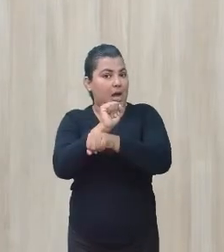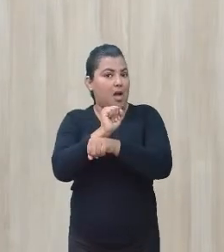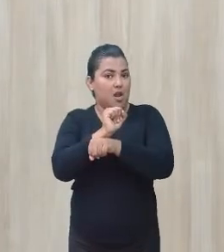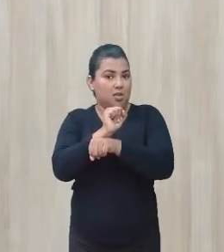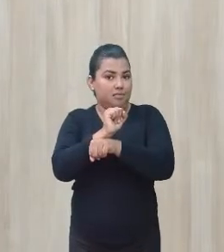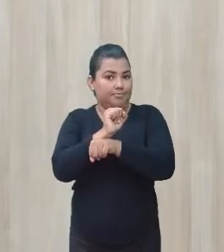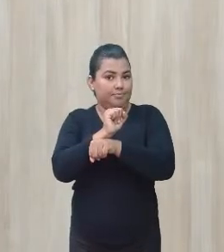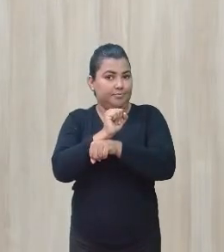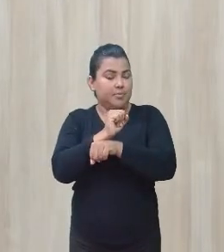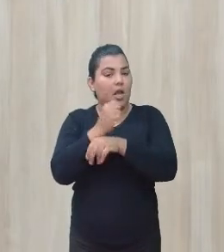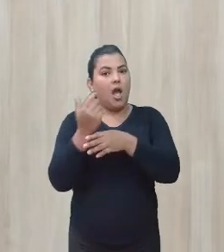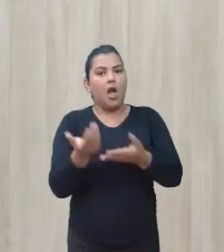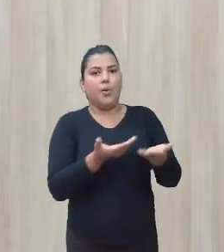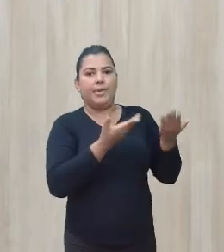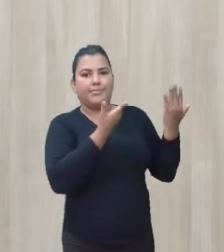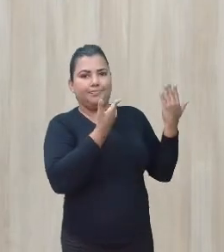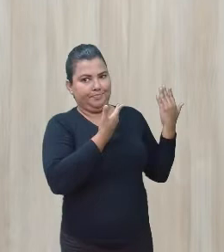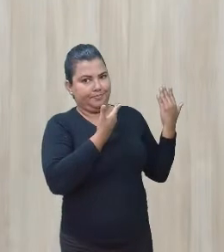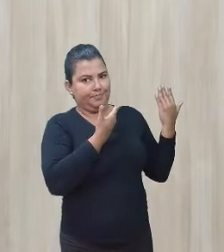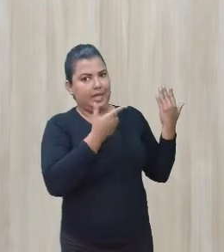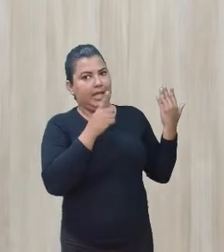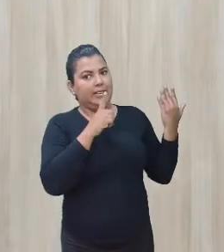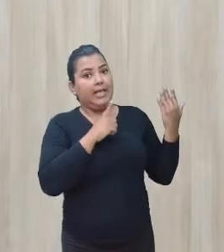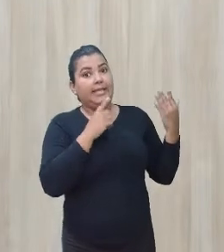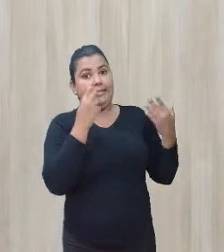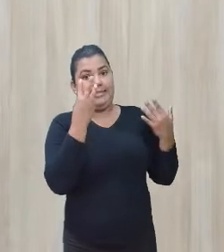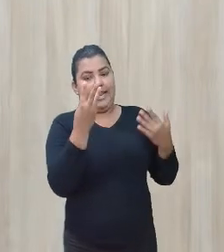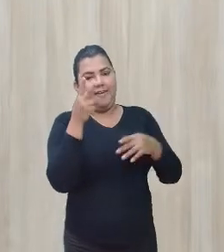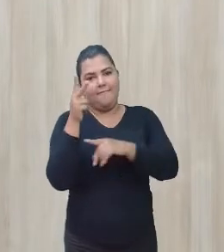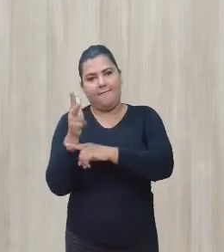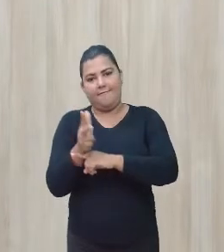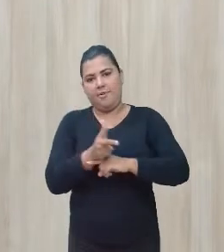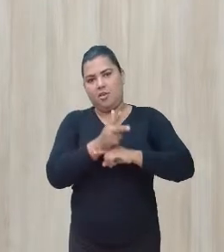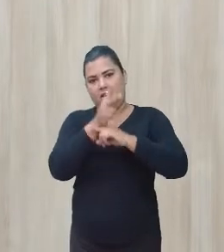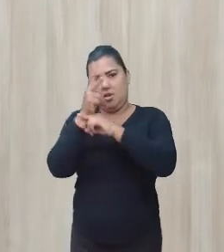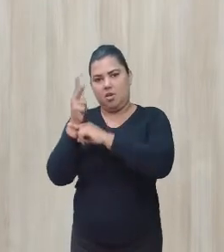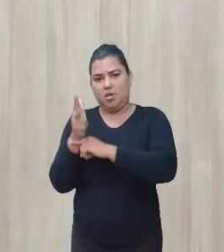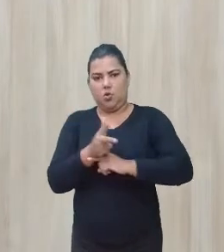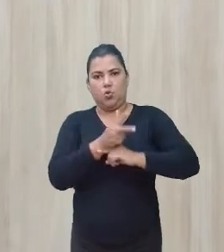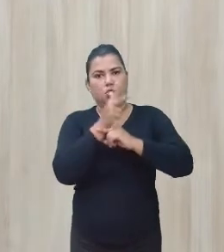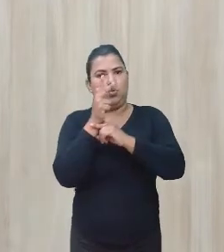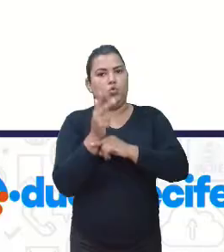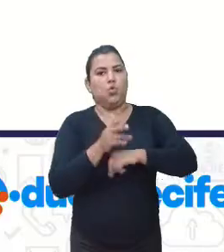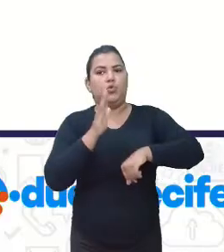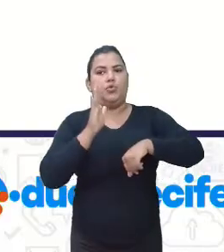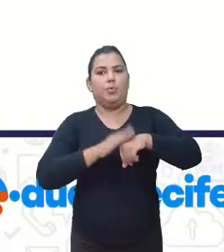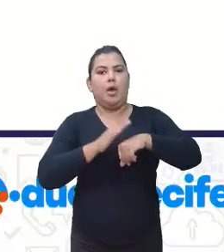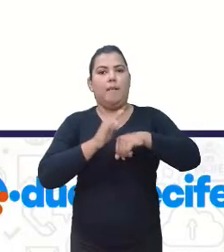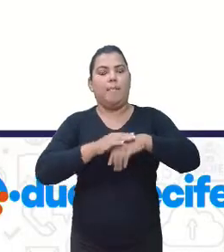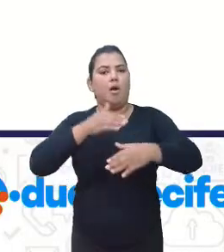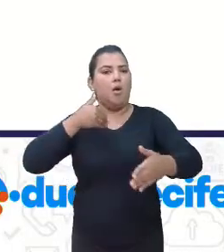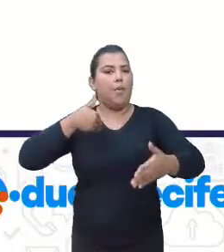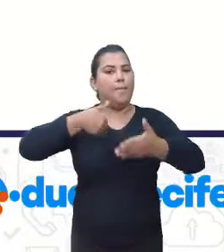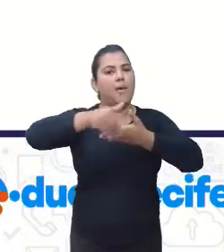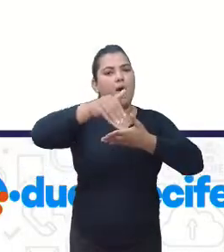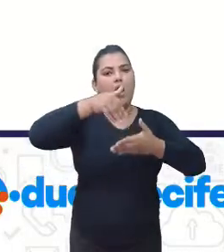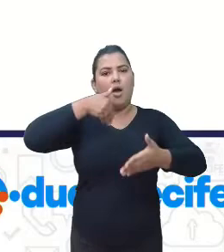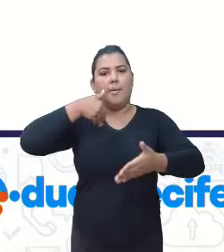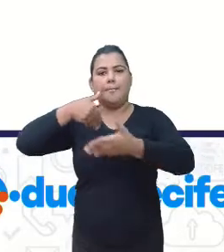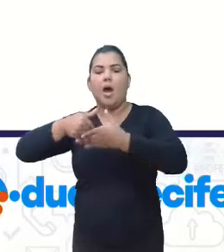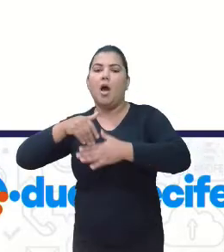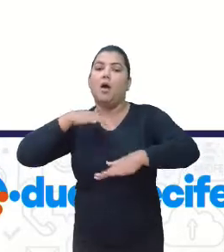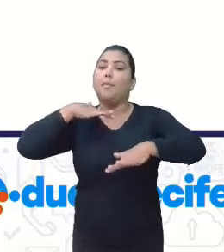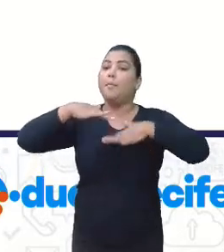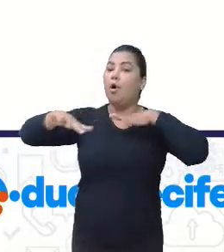paradas. Nessa situação agora, eu tenho três cenas, três situações que representam um mesmo momento, né? Ou seja,